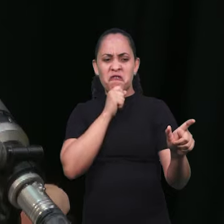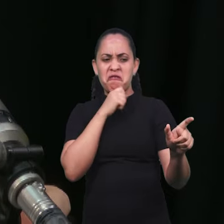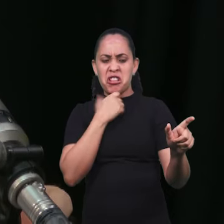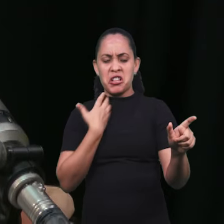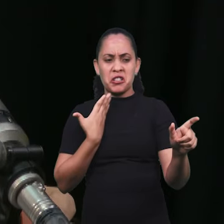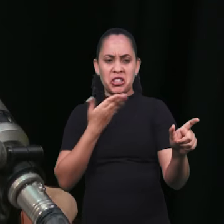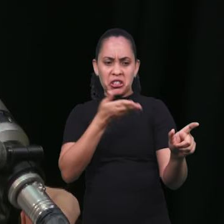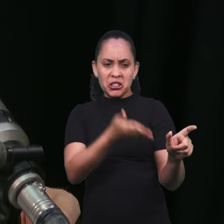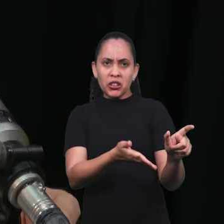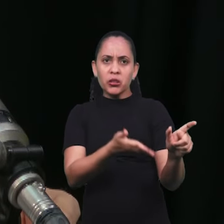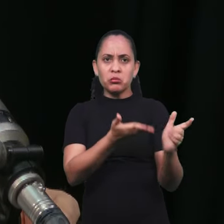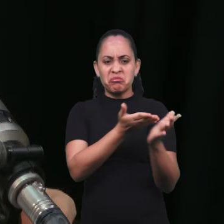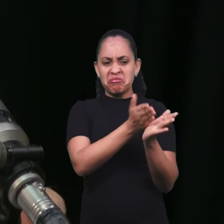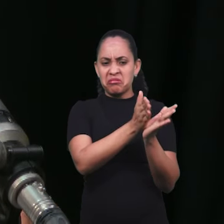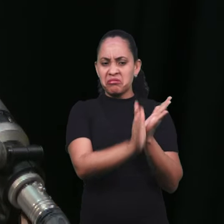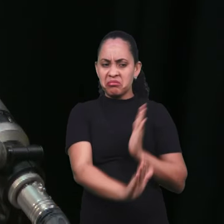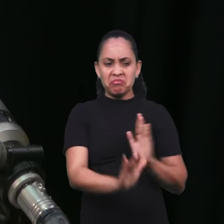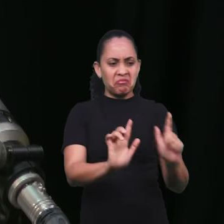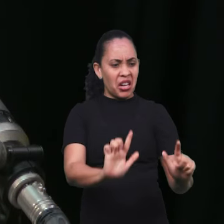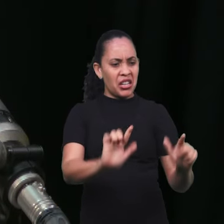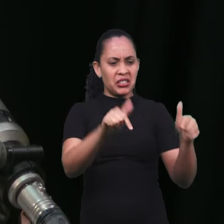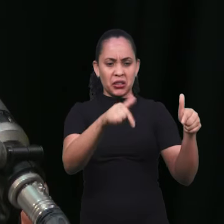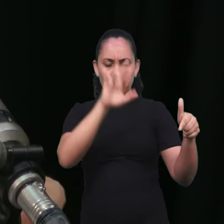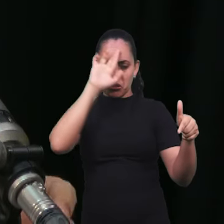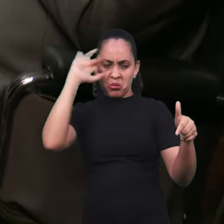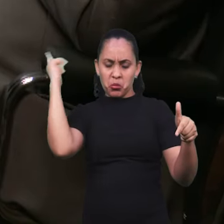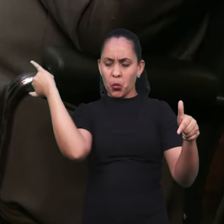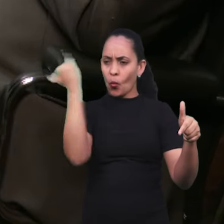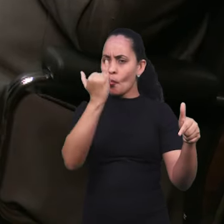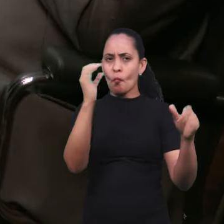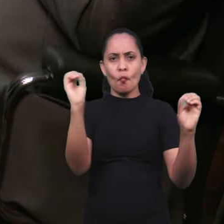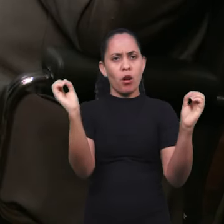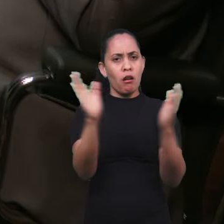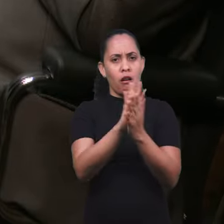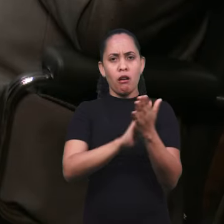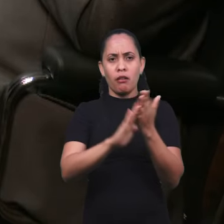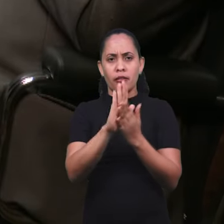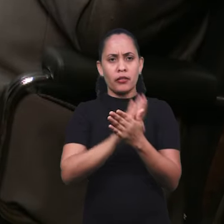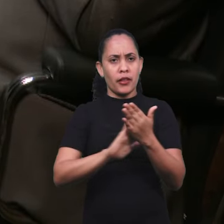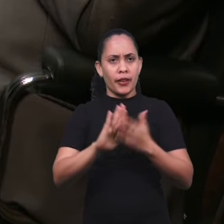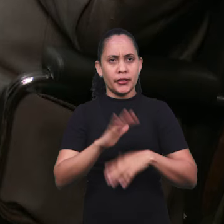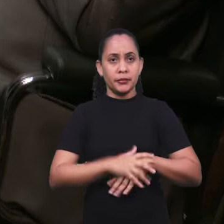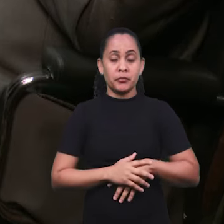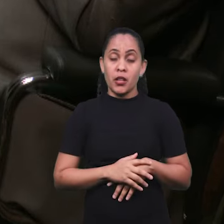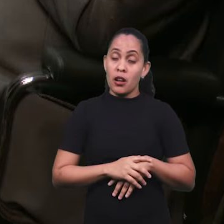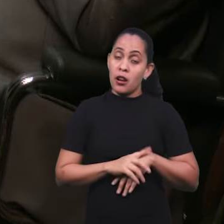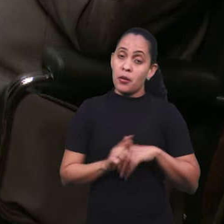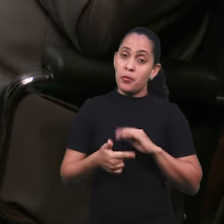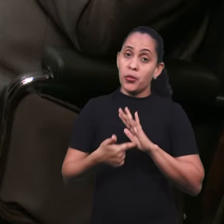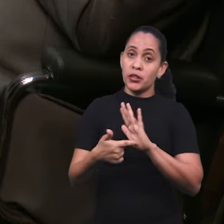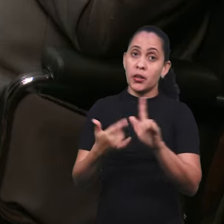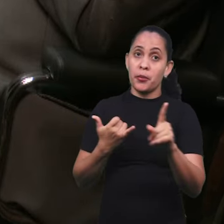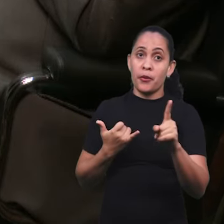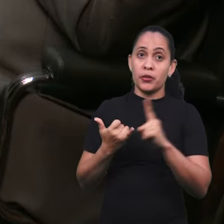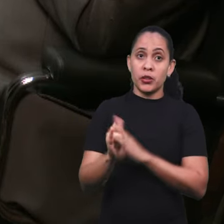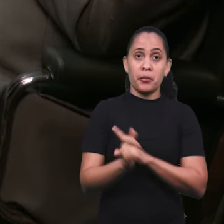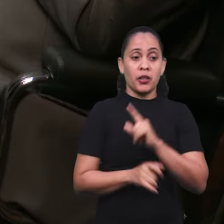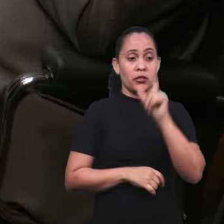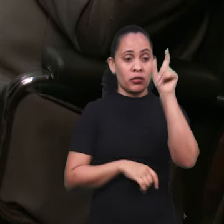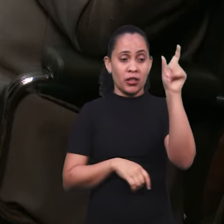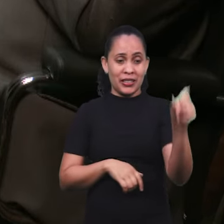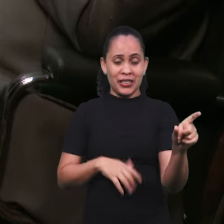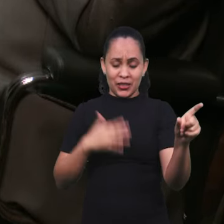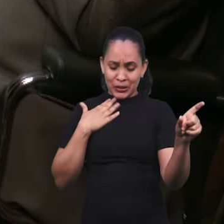ministério envelhecido, Não havia visão manifesta? não havia visão Deus manifesta. já não falava? E, inclusive, do ponto de vista